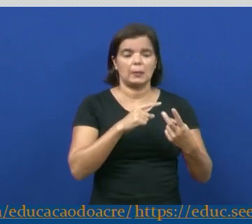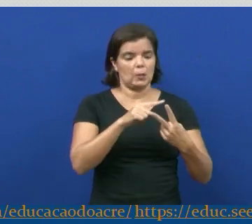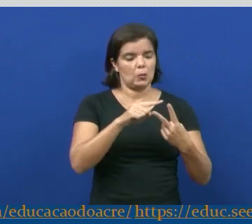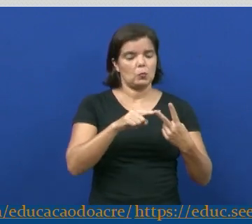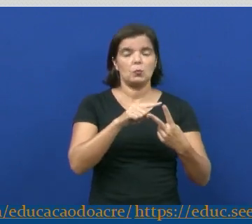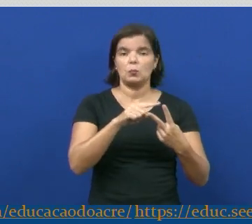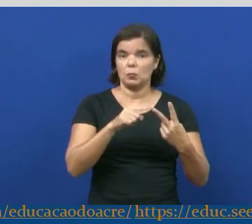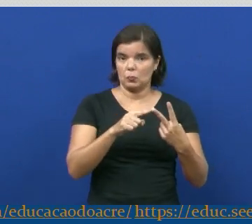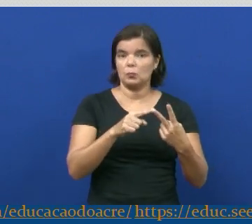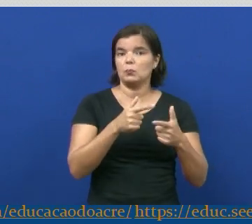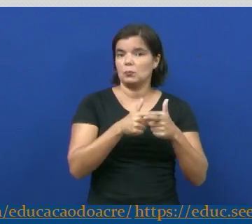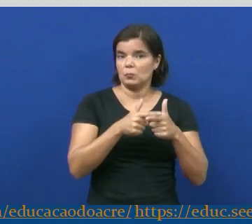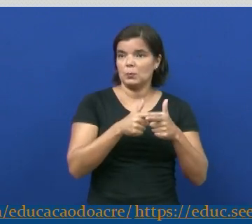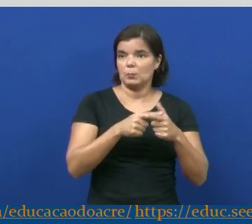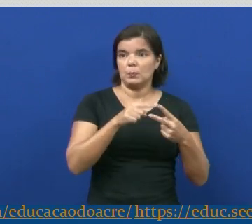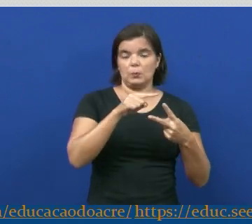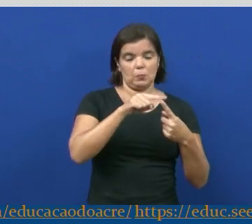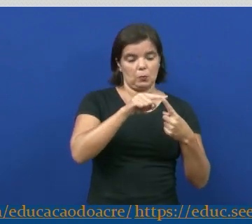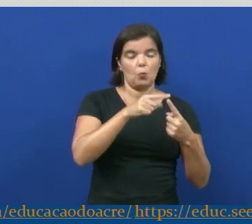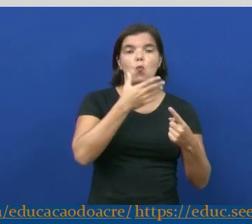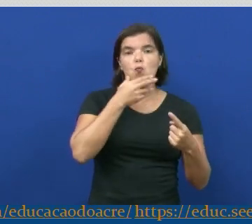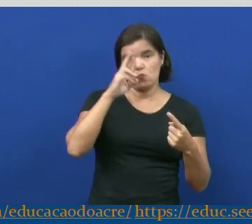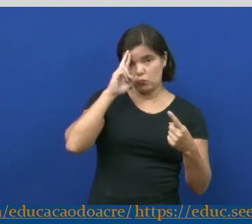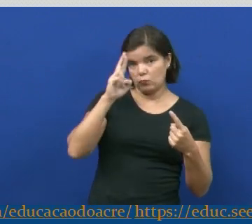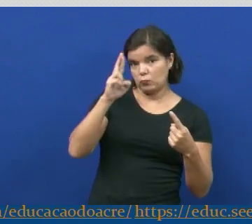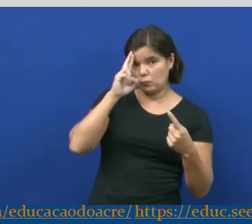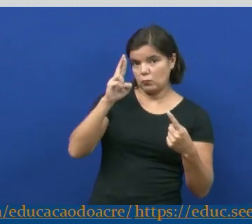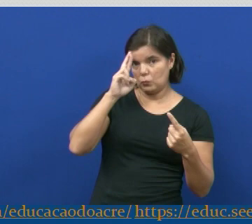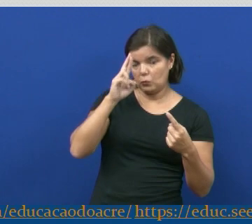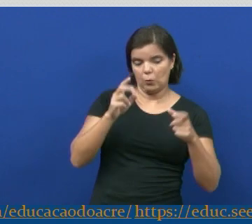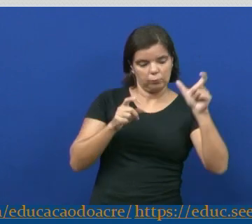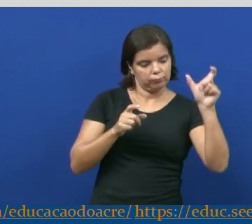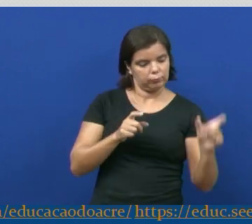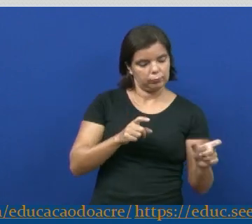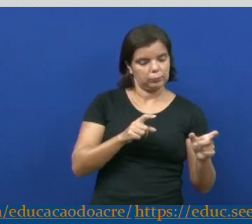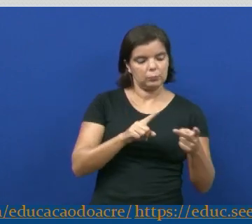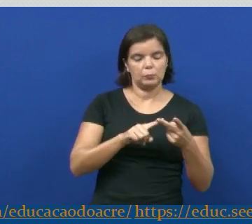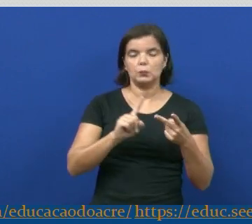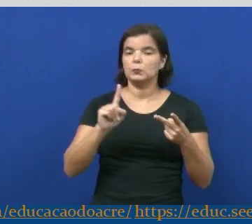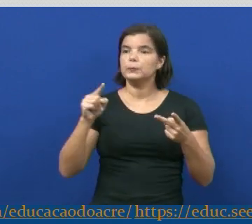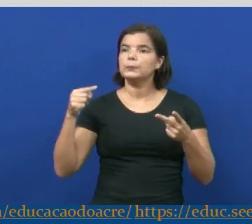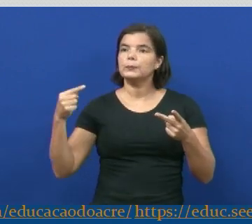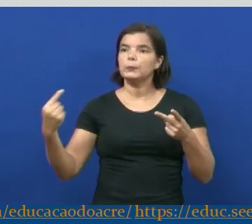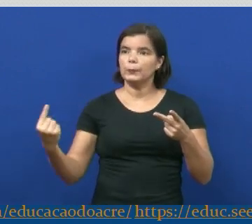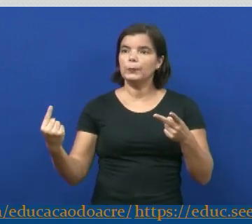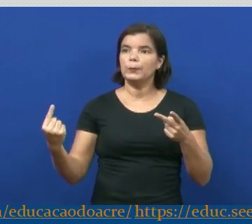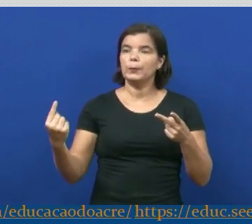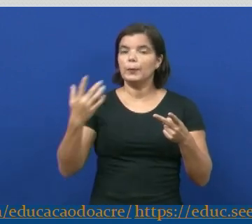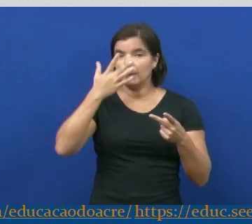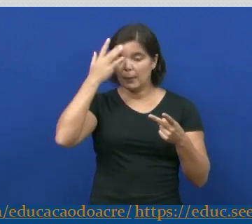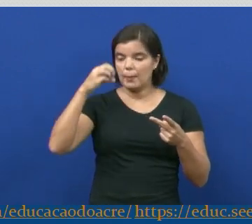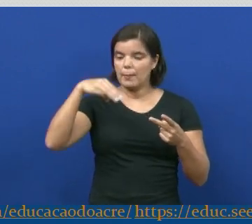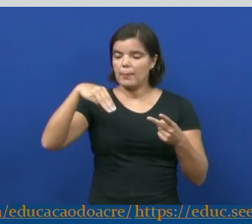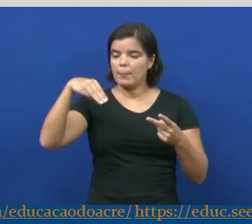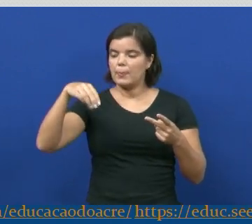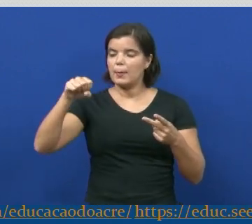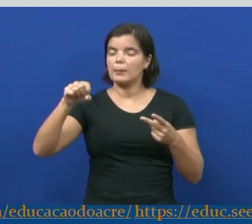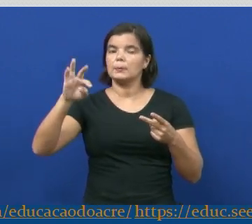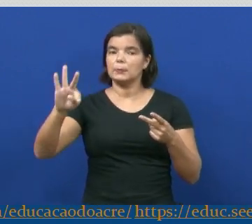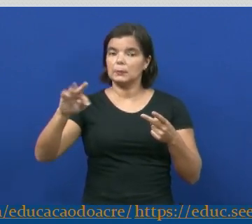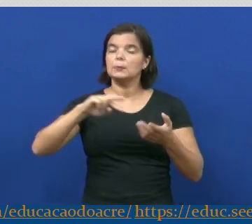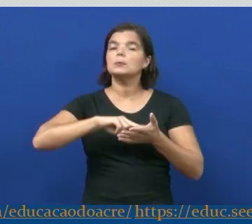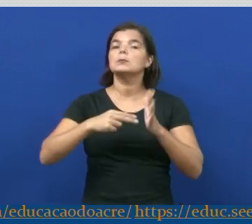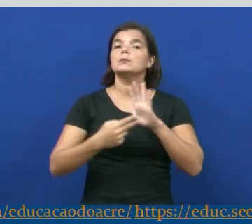duas situações, né? Nós temos o proprietário latifundiário de um lado e nós temos do outro, né, o MST.